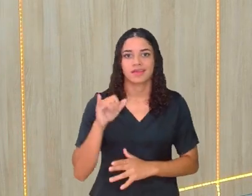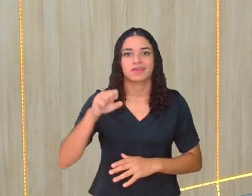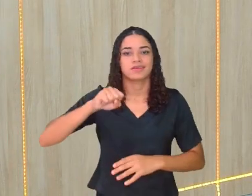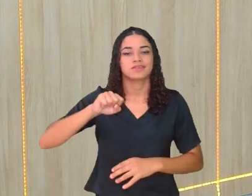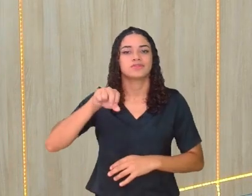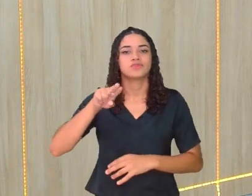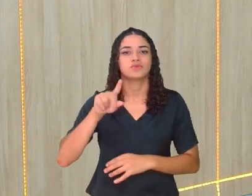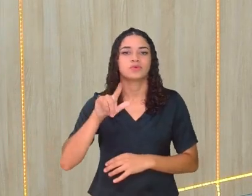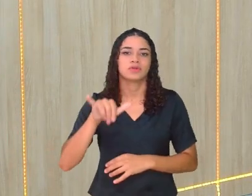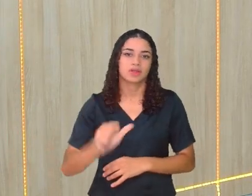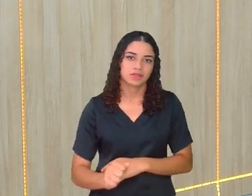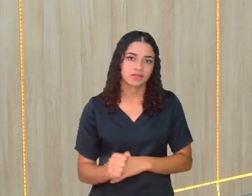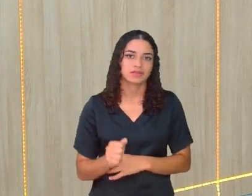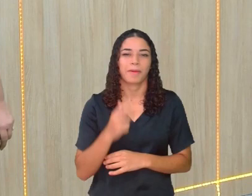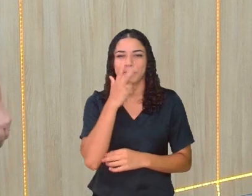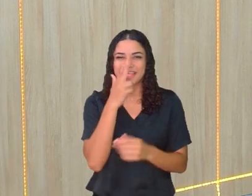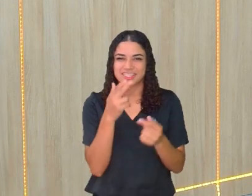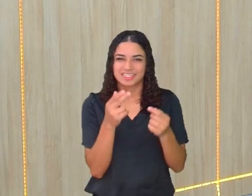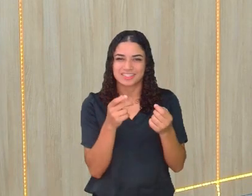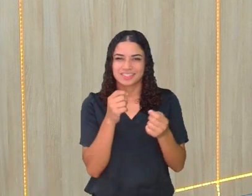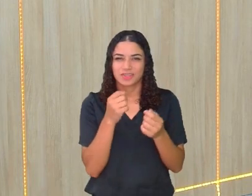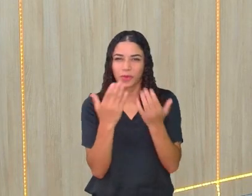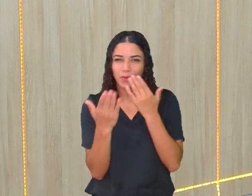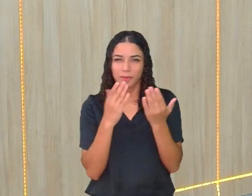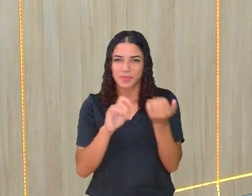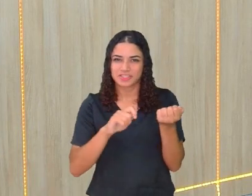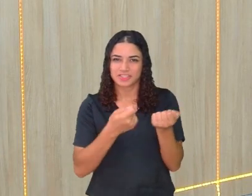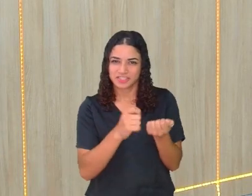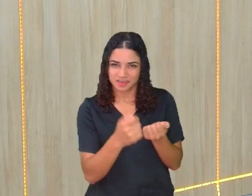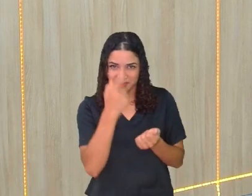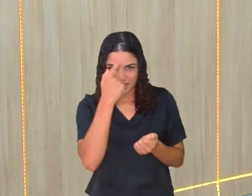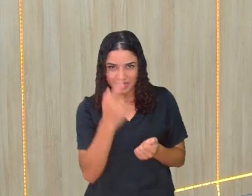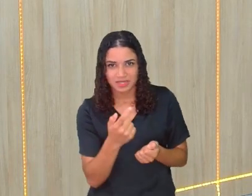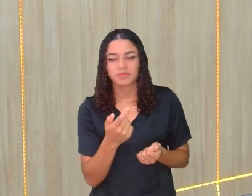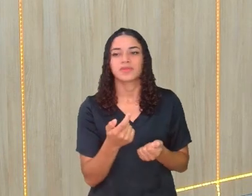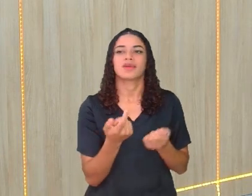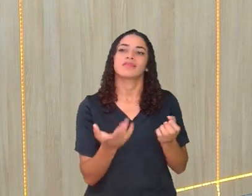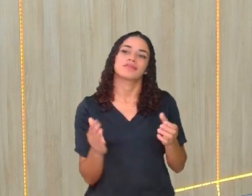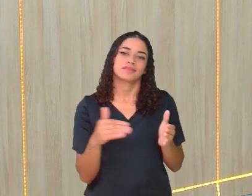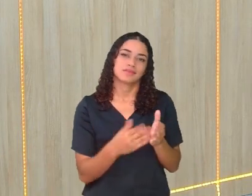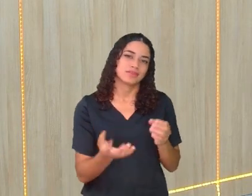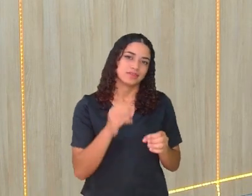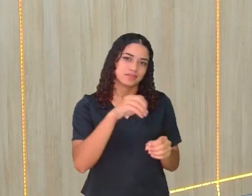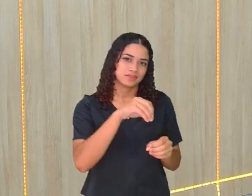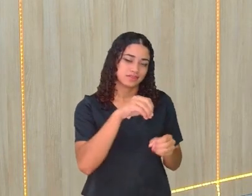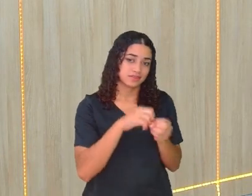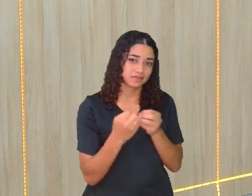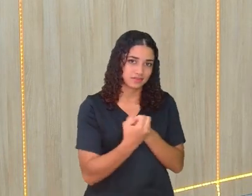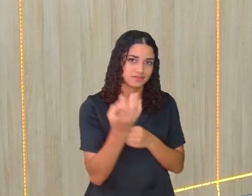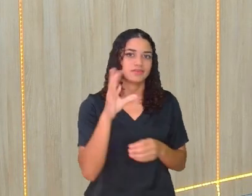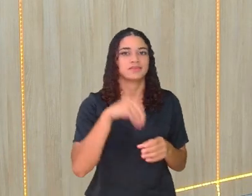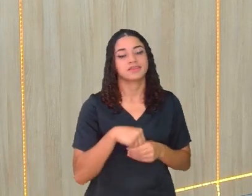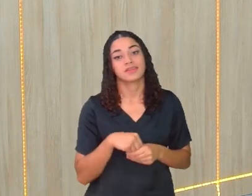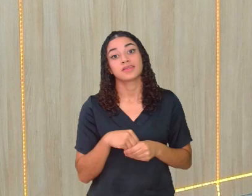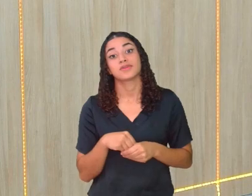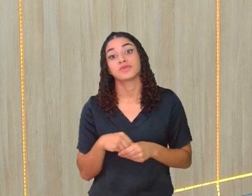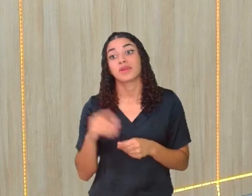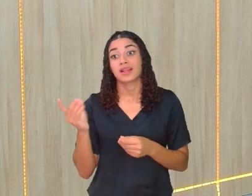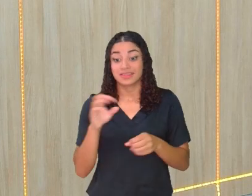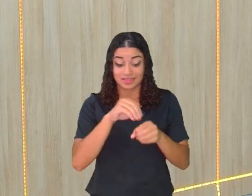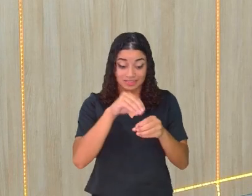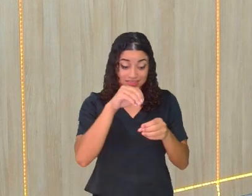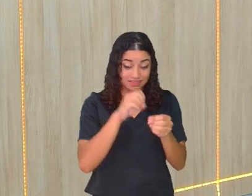chave para deixar a glicose entrar na célula. E lá na célula, a glicose tem uma importante função, que